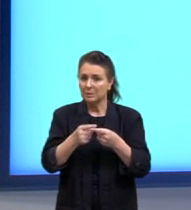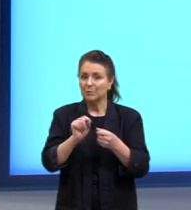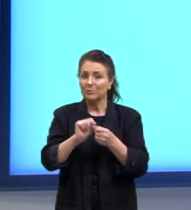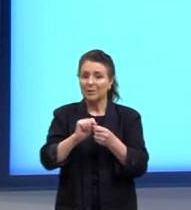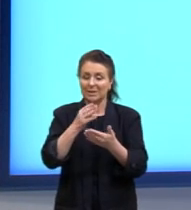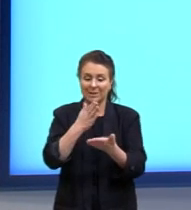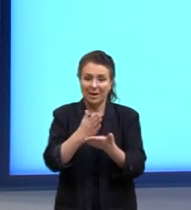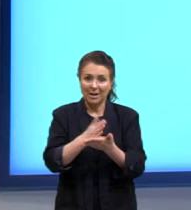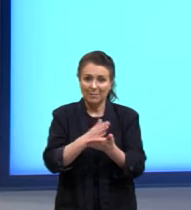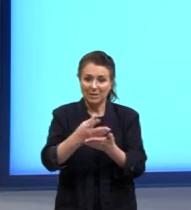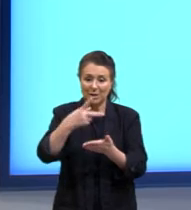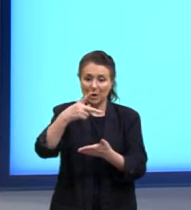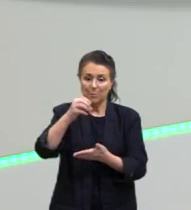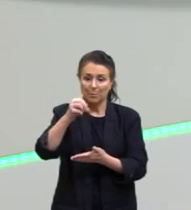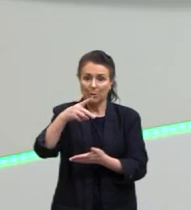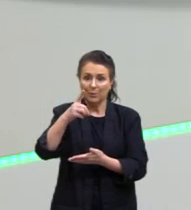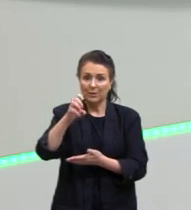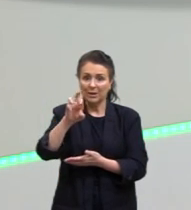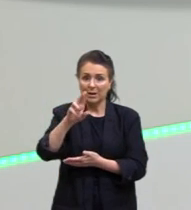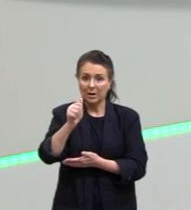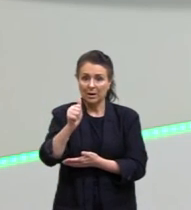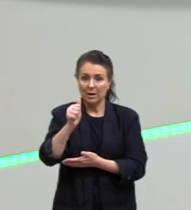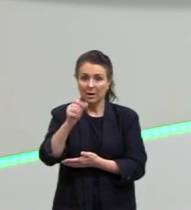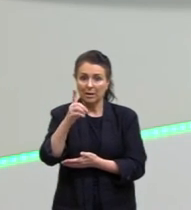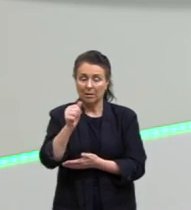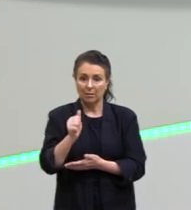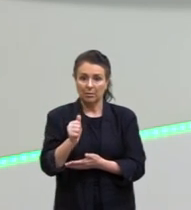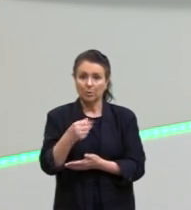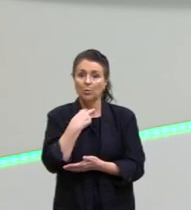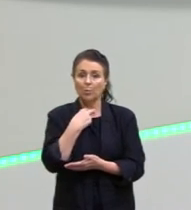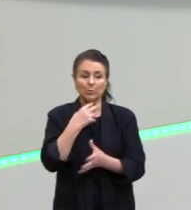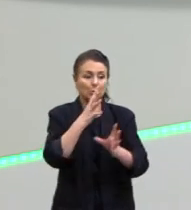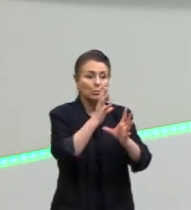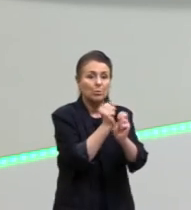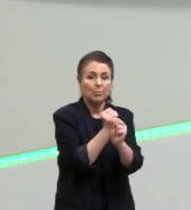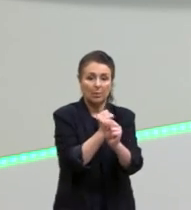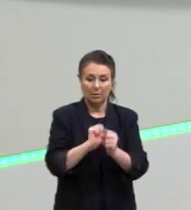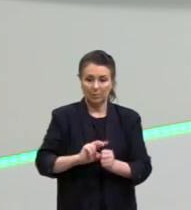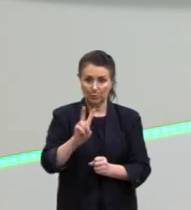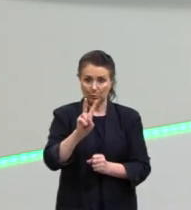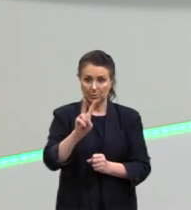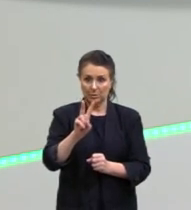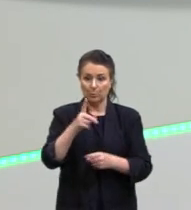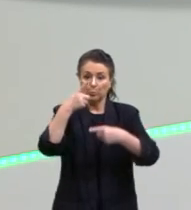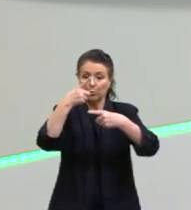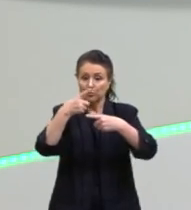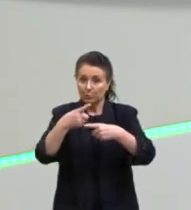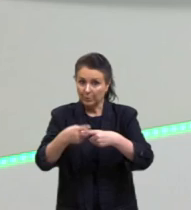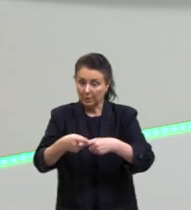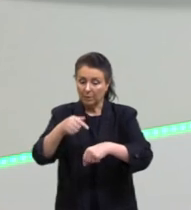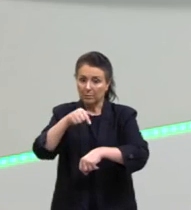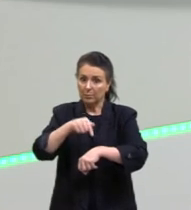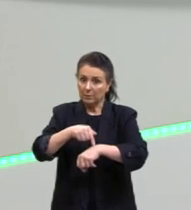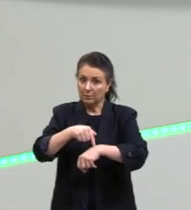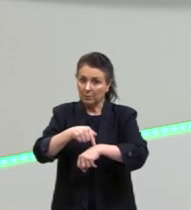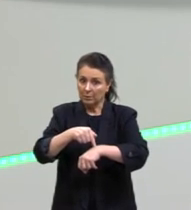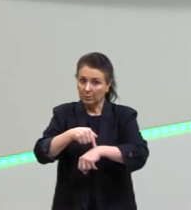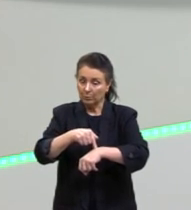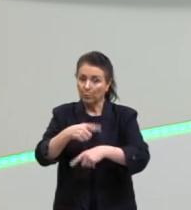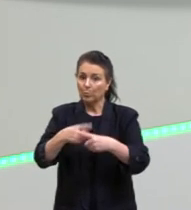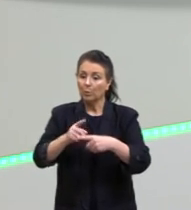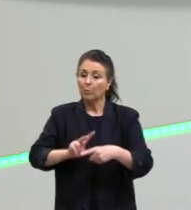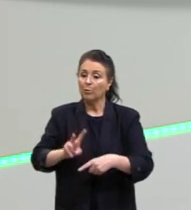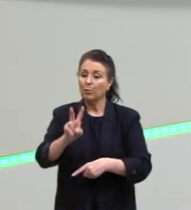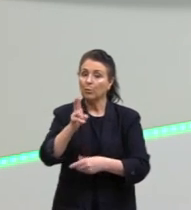não é só somar os valores eu preciso multiplicar pela quantidade de tempo que o valor ele permaneceu